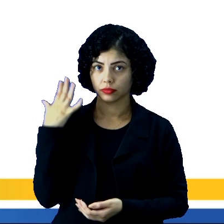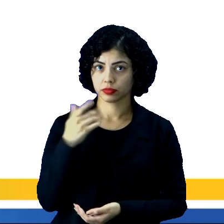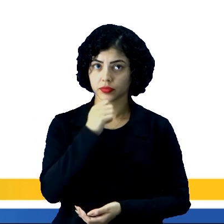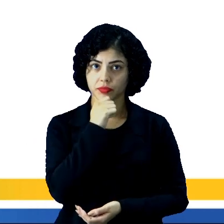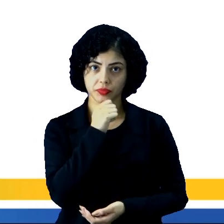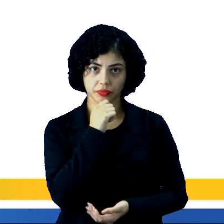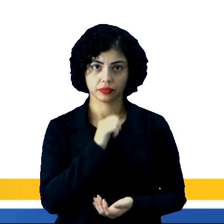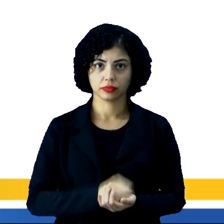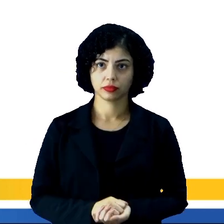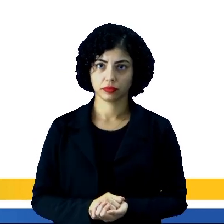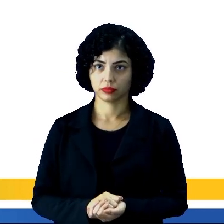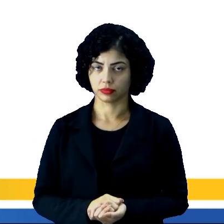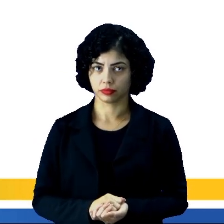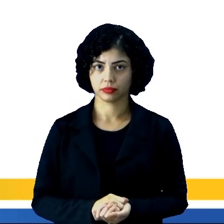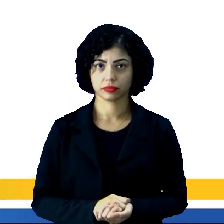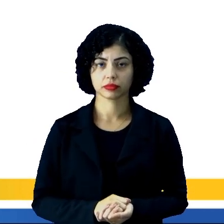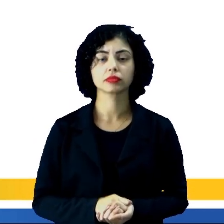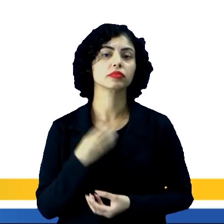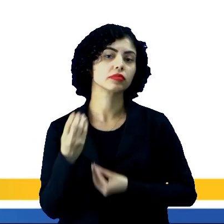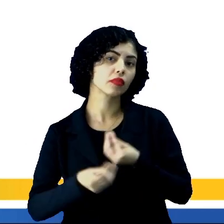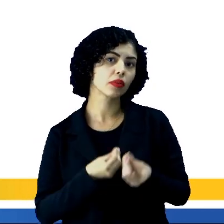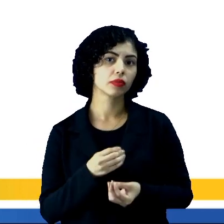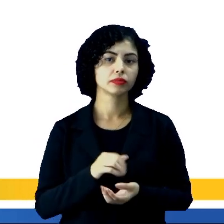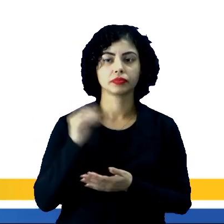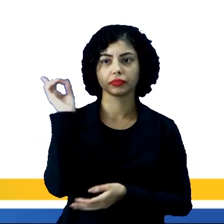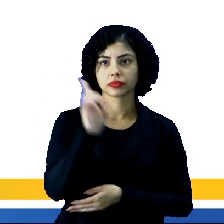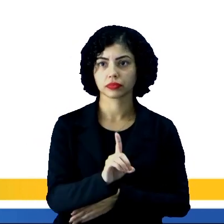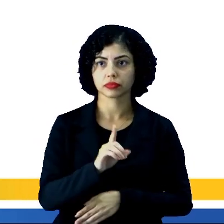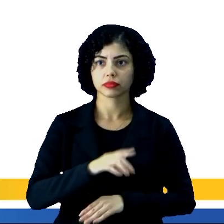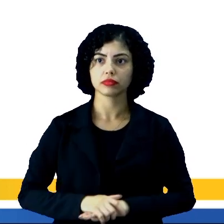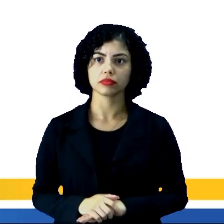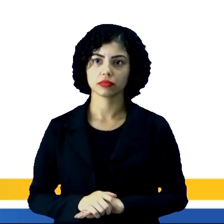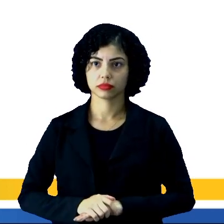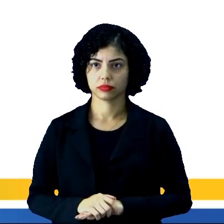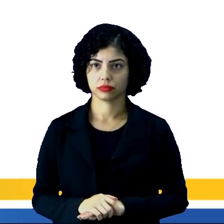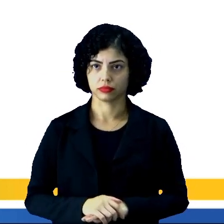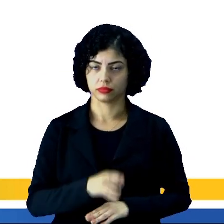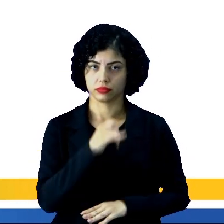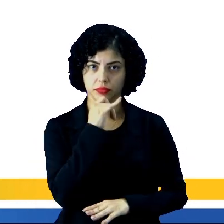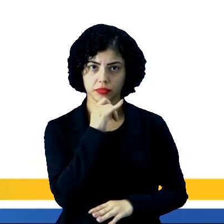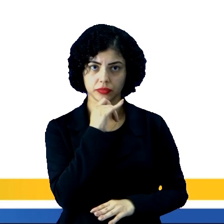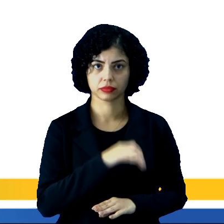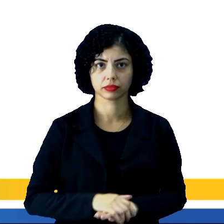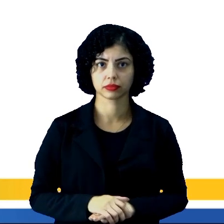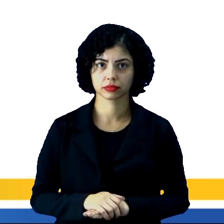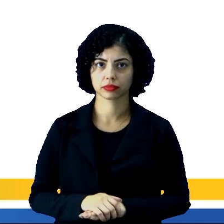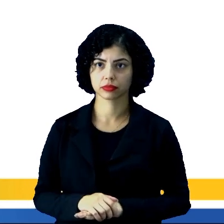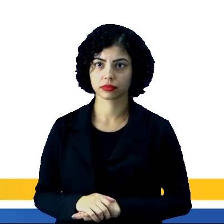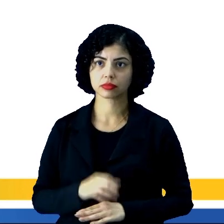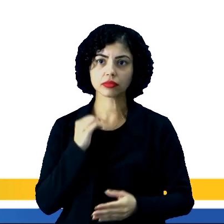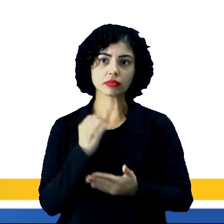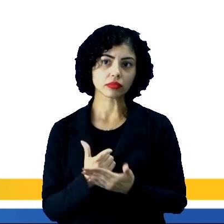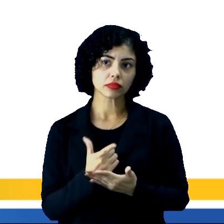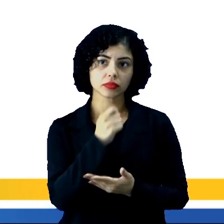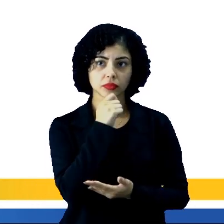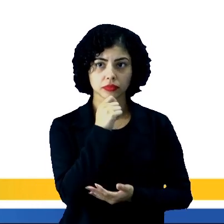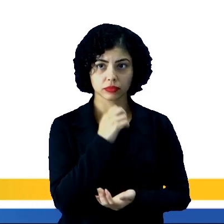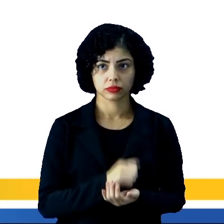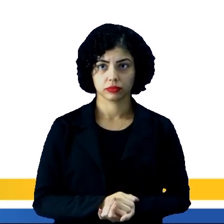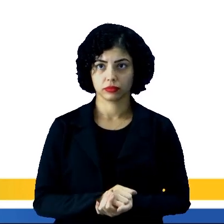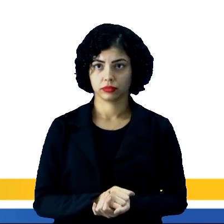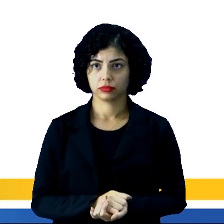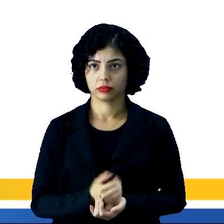ele pede tanto transitivo indireto quanto direto né Ali temos alguns exemplos verbo comprar né